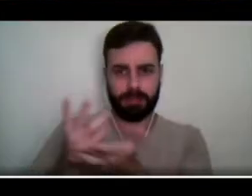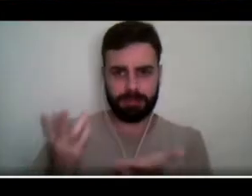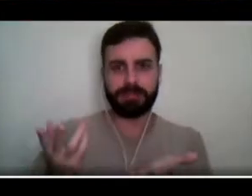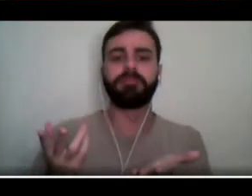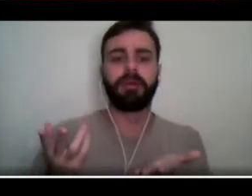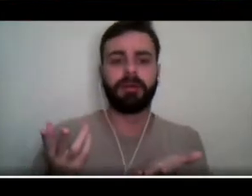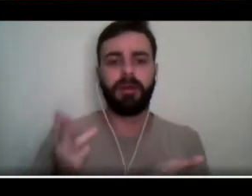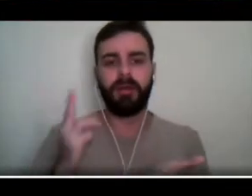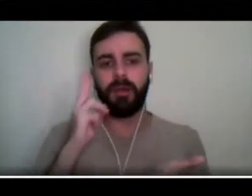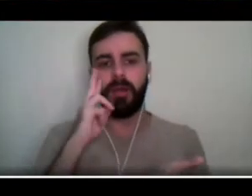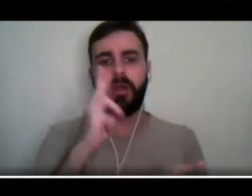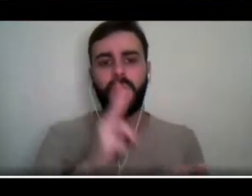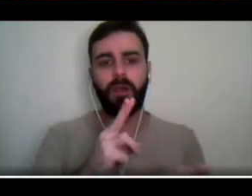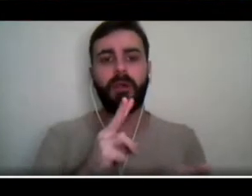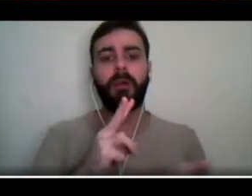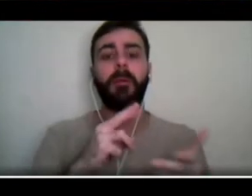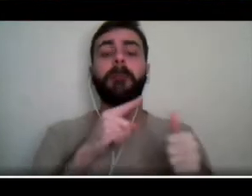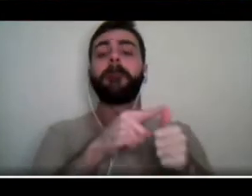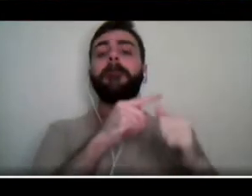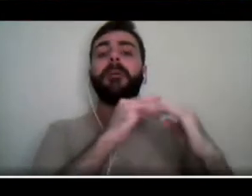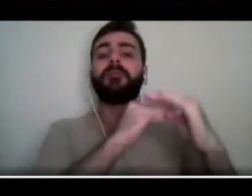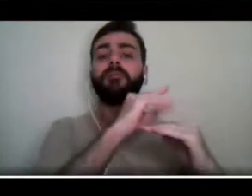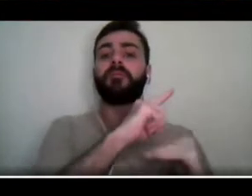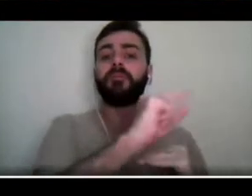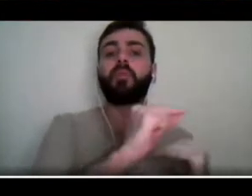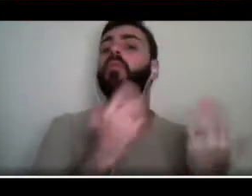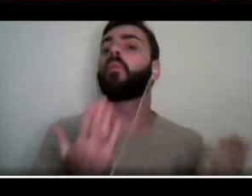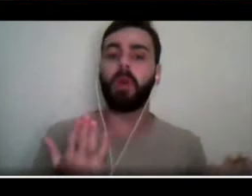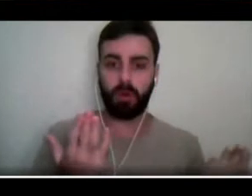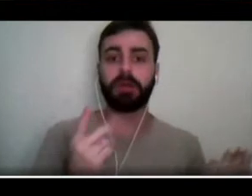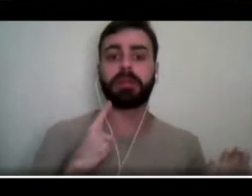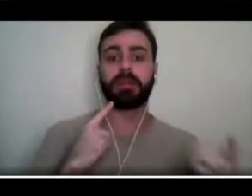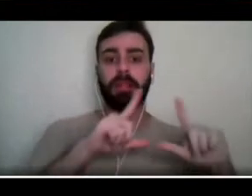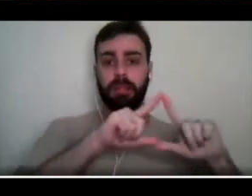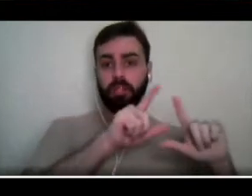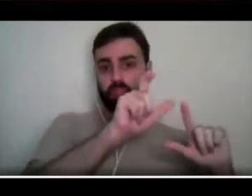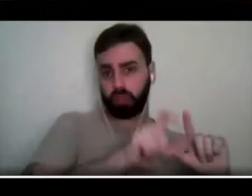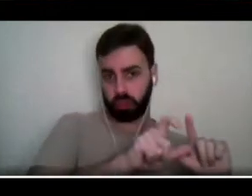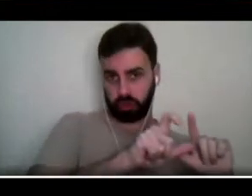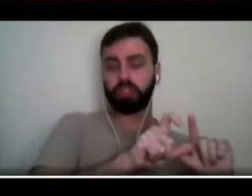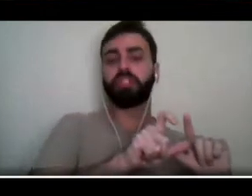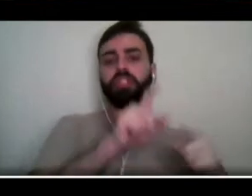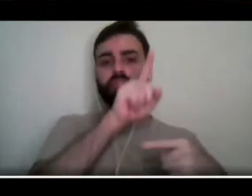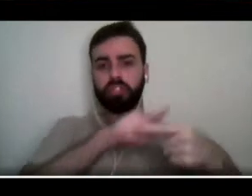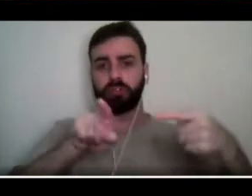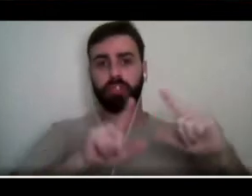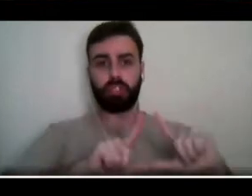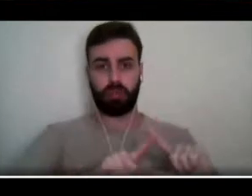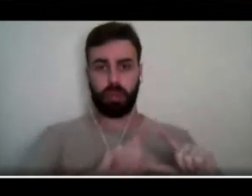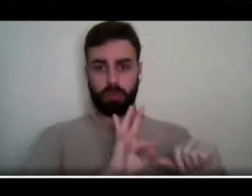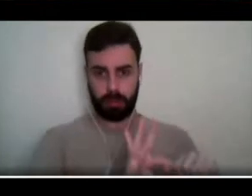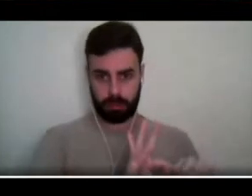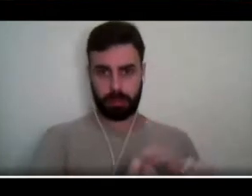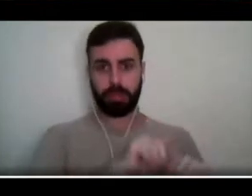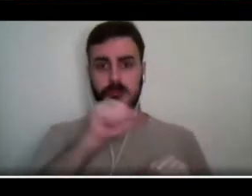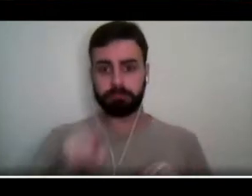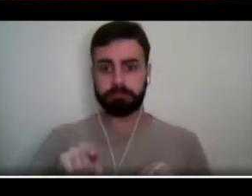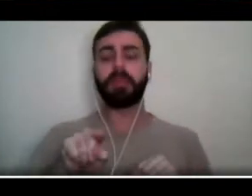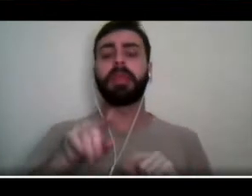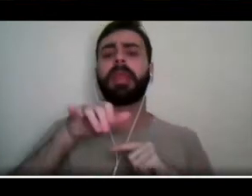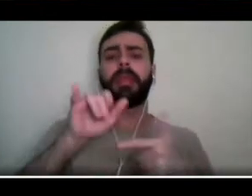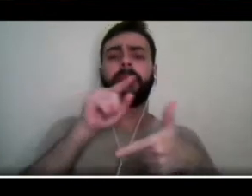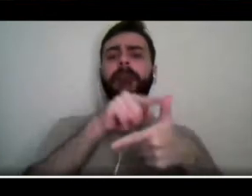ó, né? A velocidade média em x é simplesmente um ΔX sobre um ΔT, a velocidade em média em